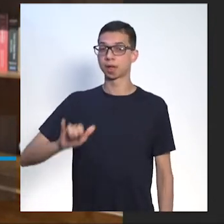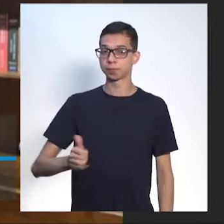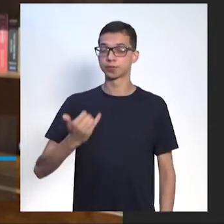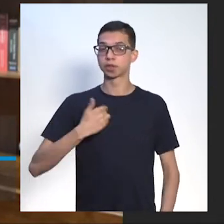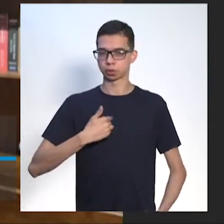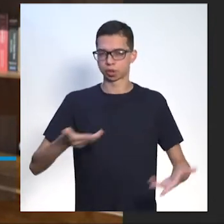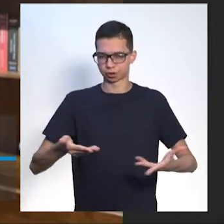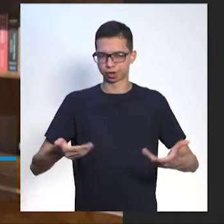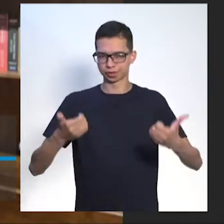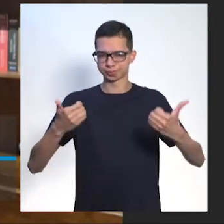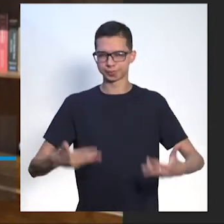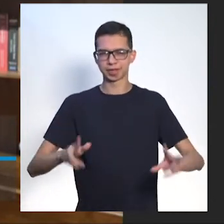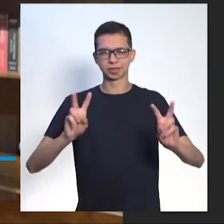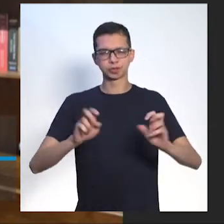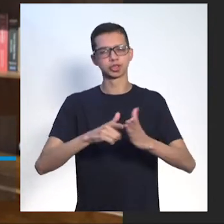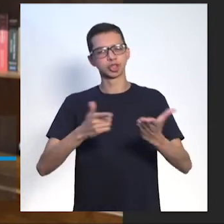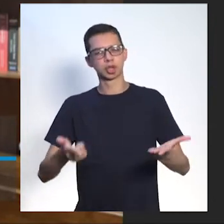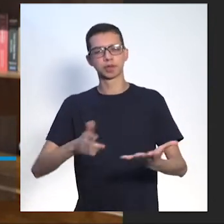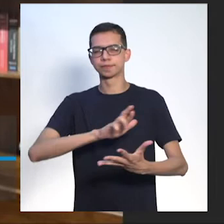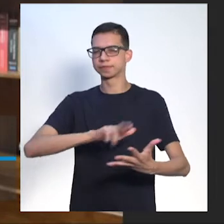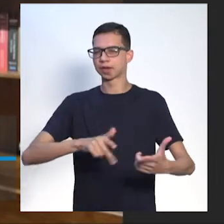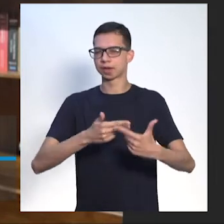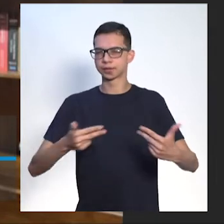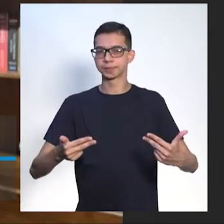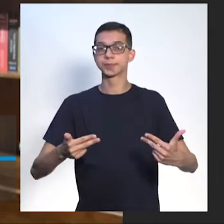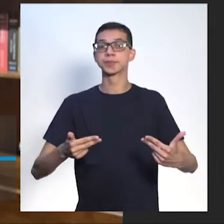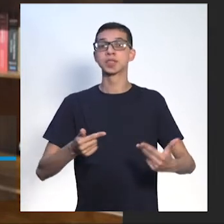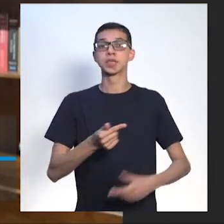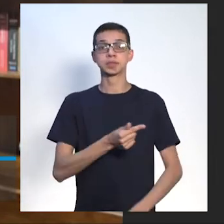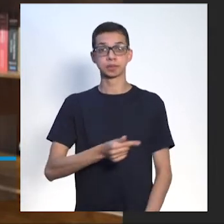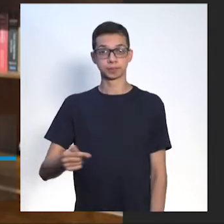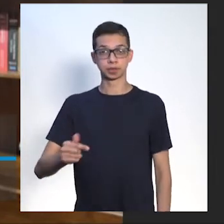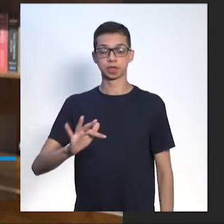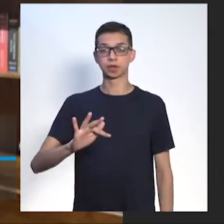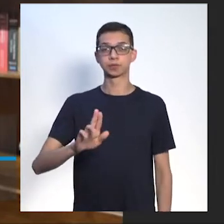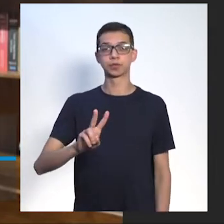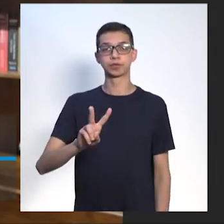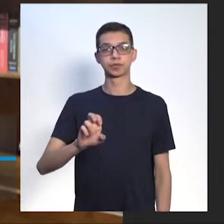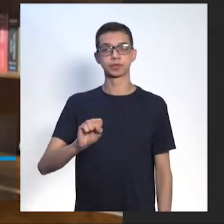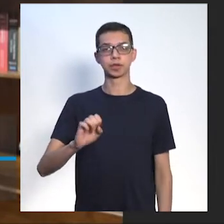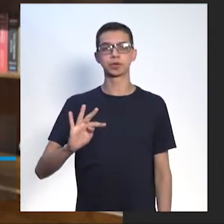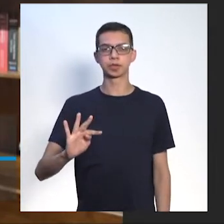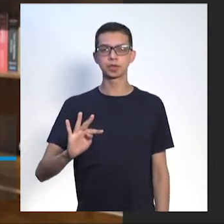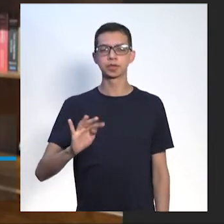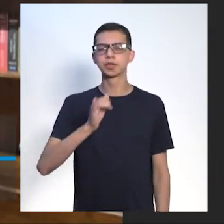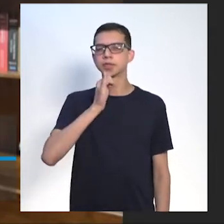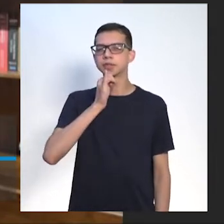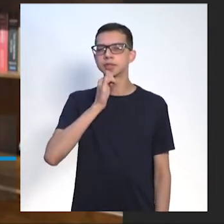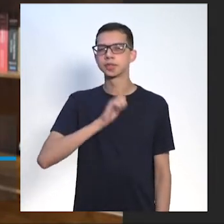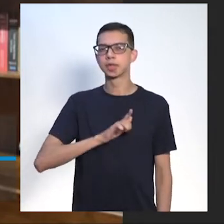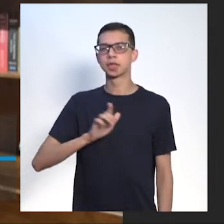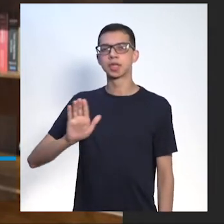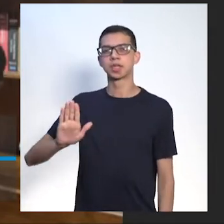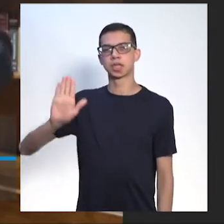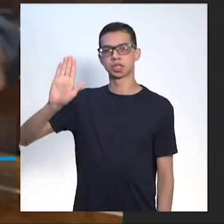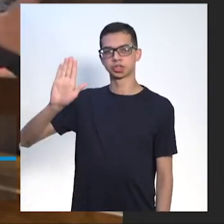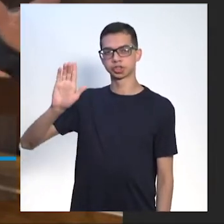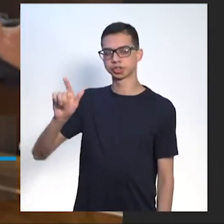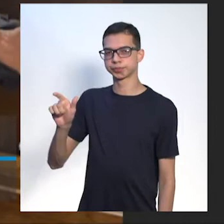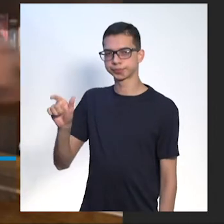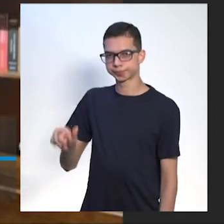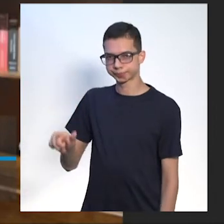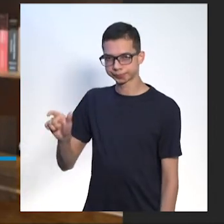essa semana a FUVEST soltou a relação candidato-vaga, tá? Então você tem lá uma folha, são